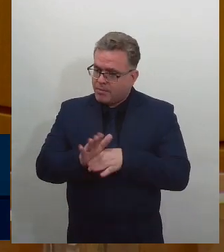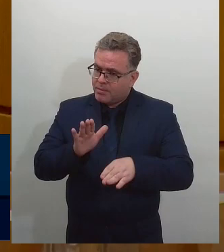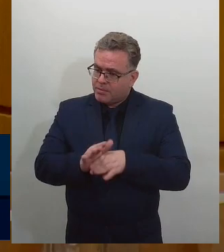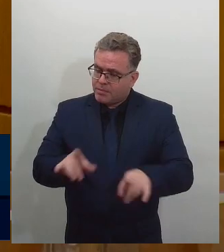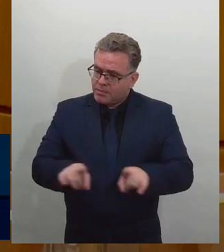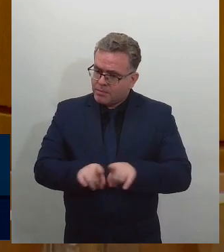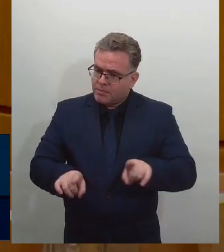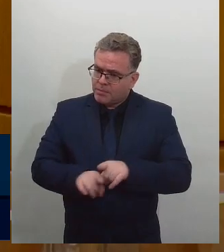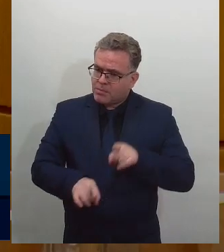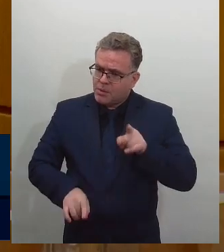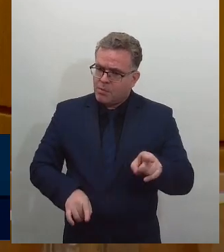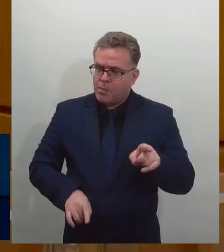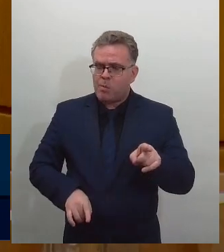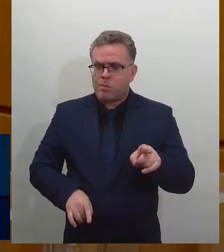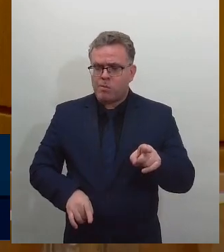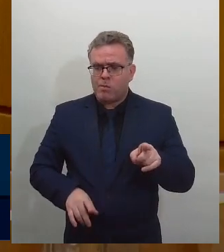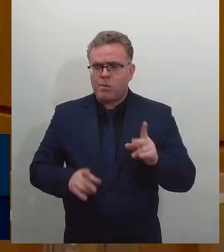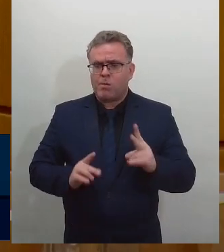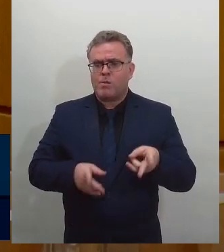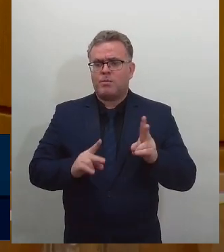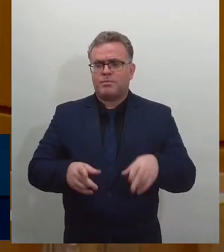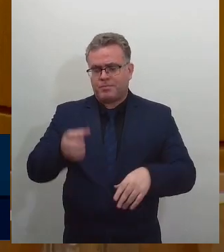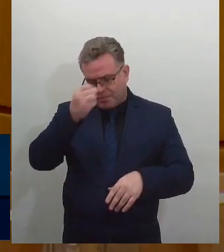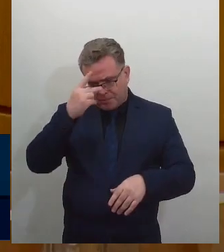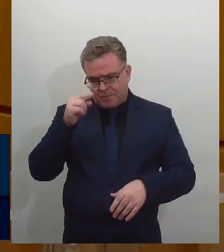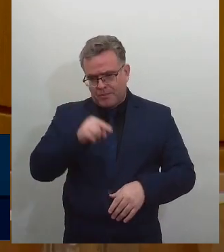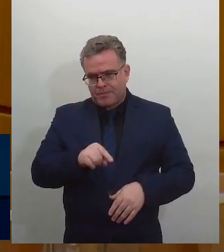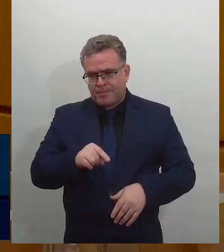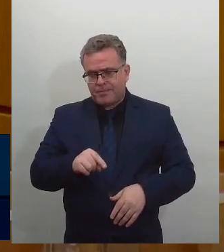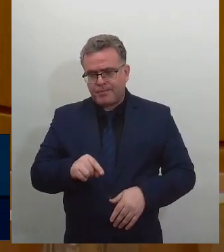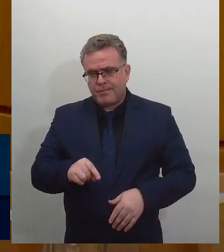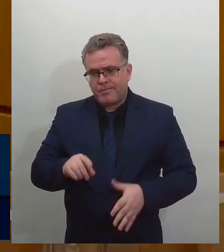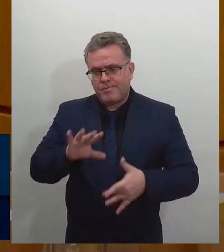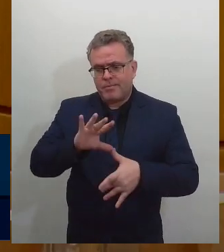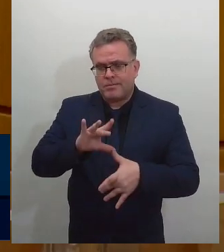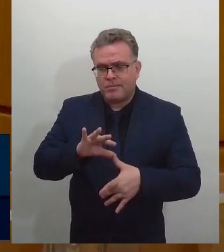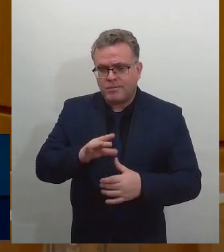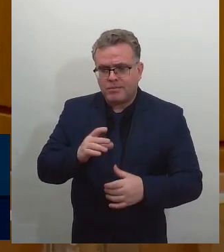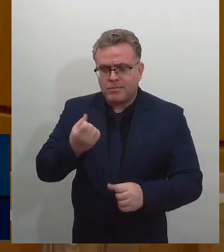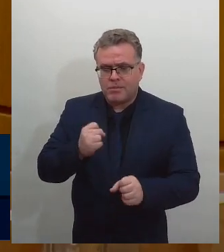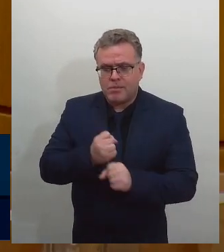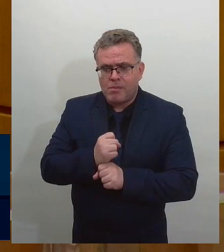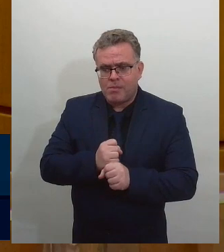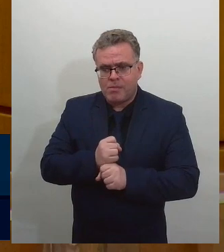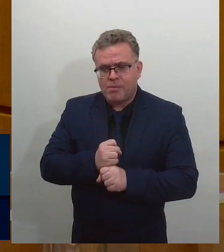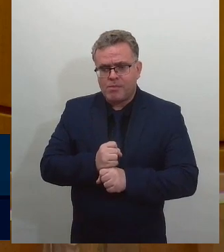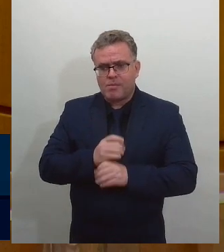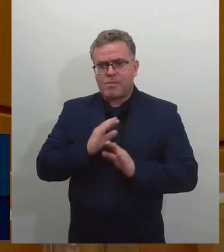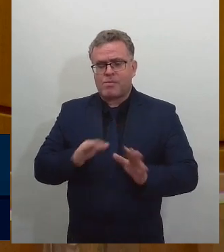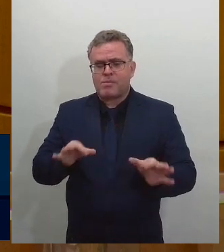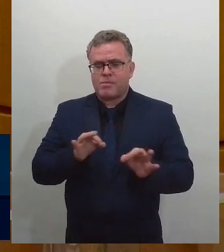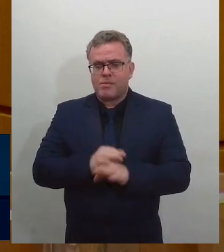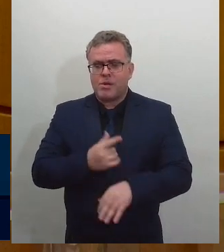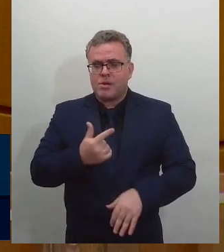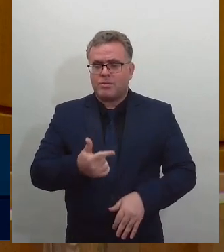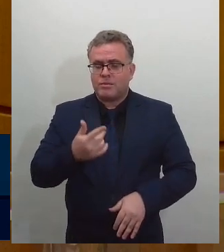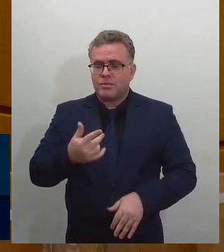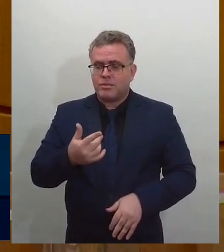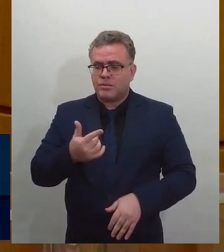várias vezes, eu fui prefeito de Nossa Senhora da Glória e nos 8 anos nós colocamos 250 quilômetros de rede de água dentro do município de